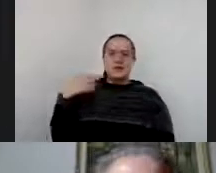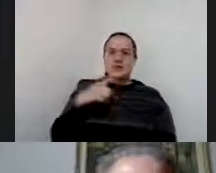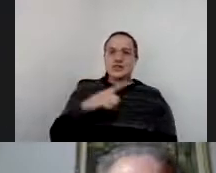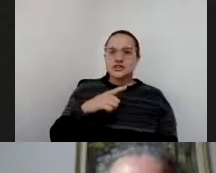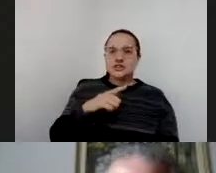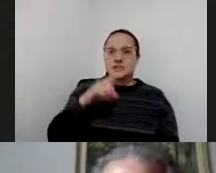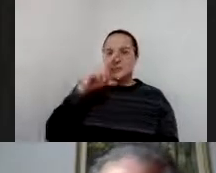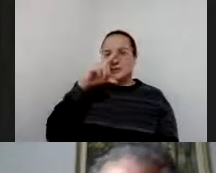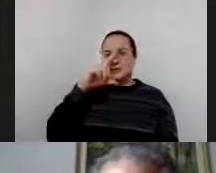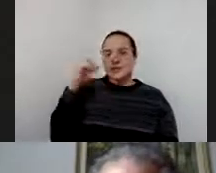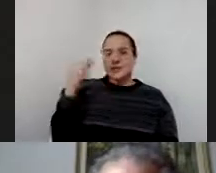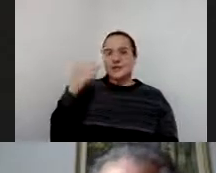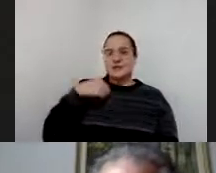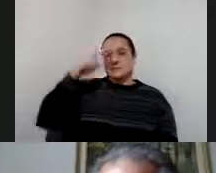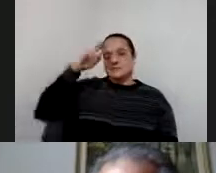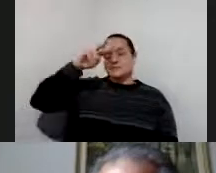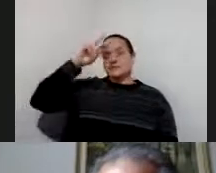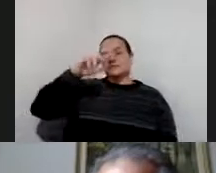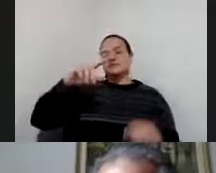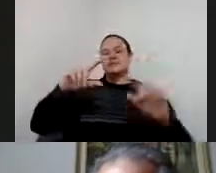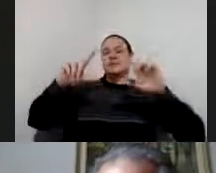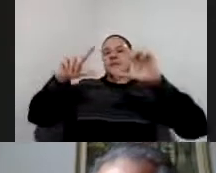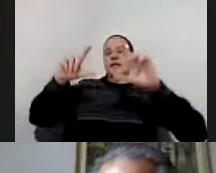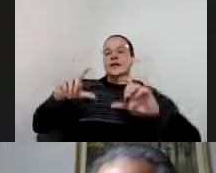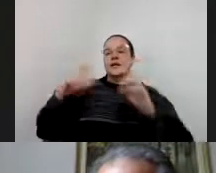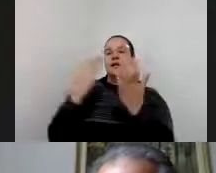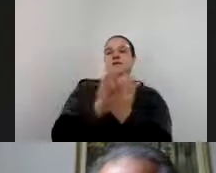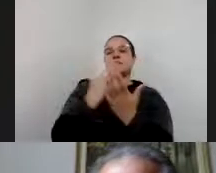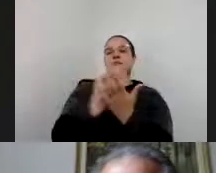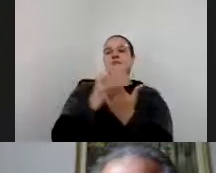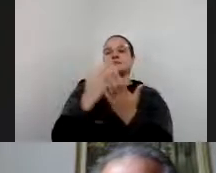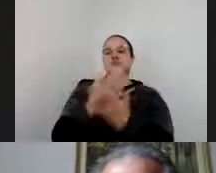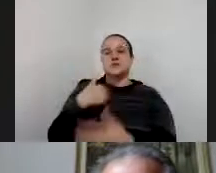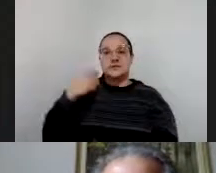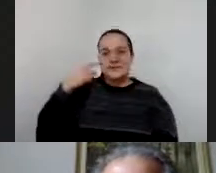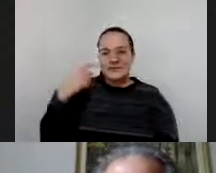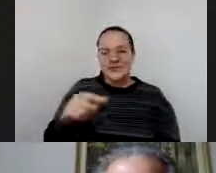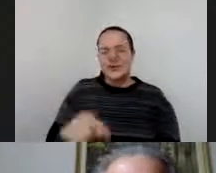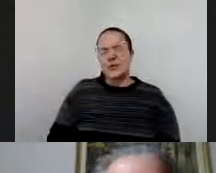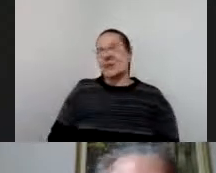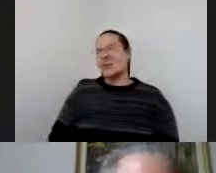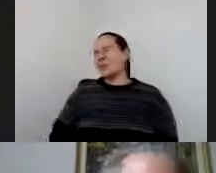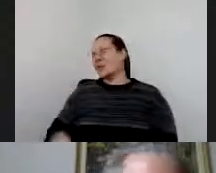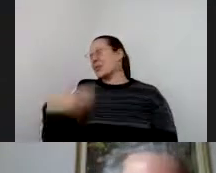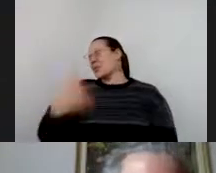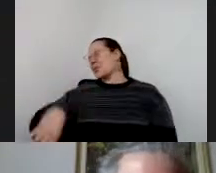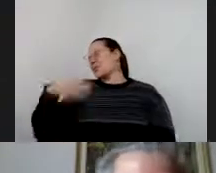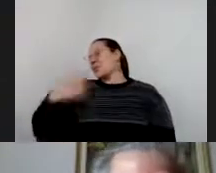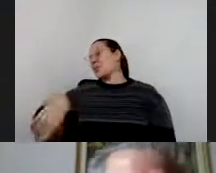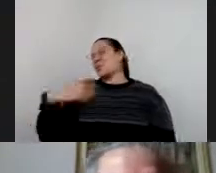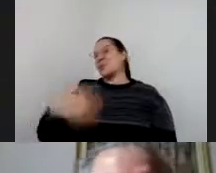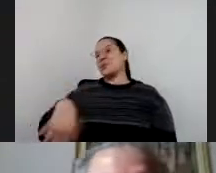de livros de fotografia que ele mostrava de Osasco, nós ficávamos estarrecidos. E graças a essa relação